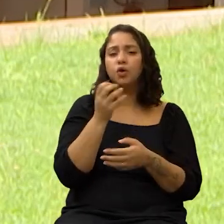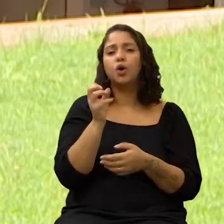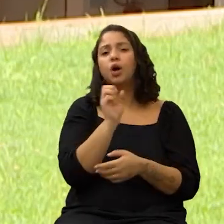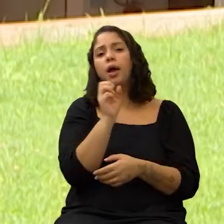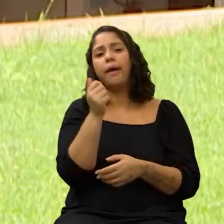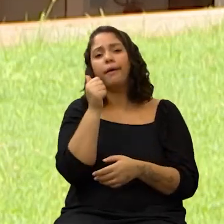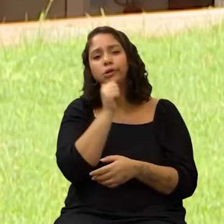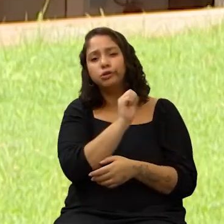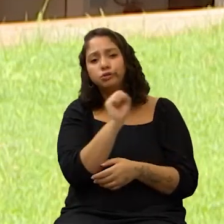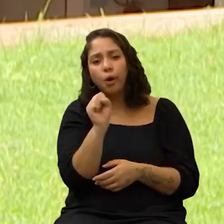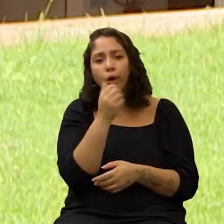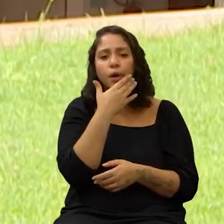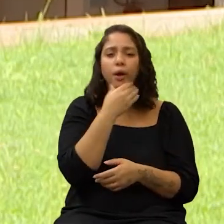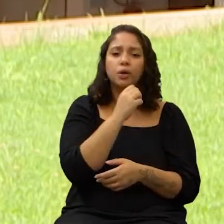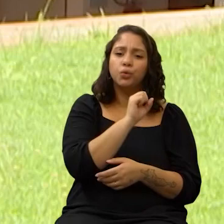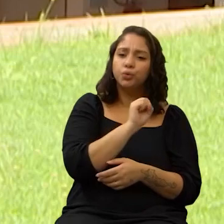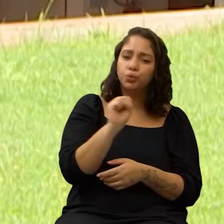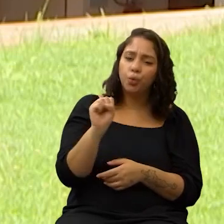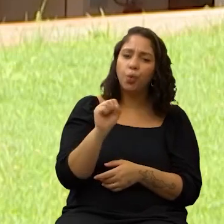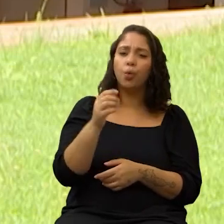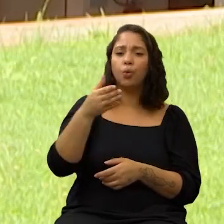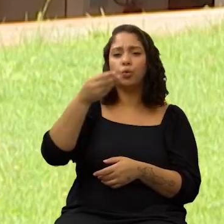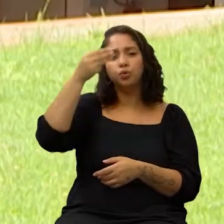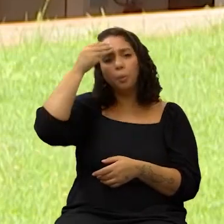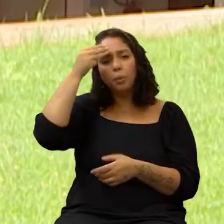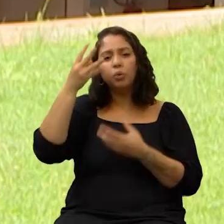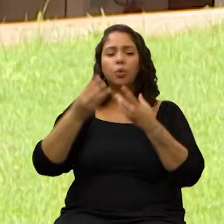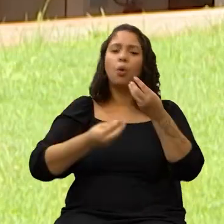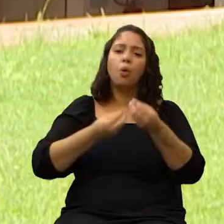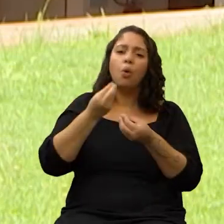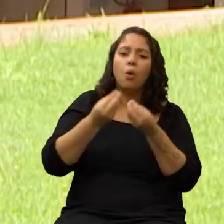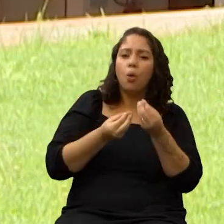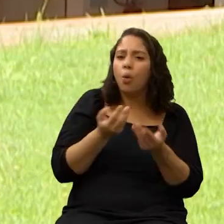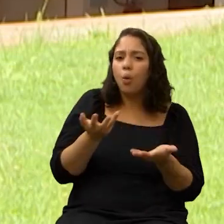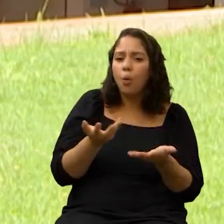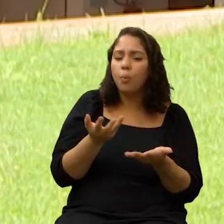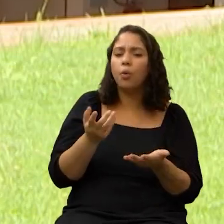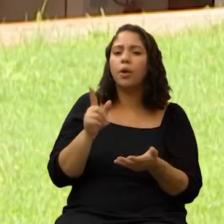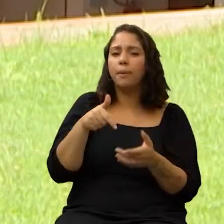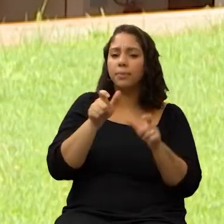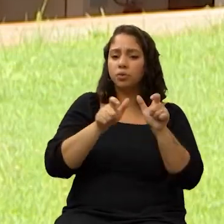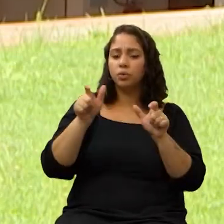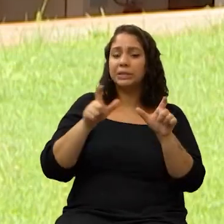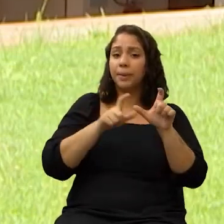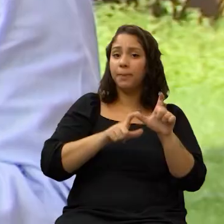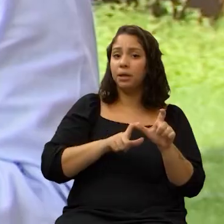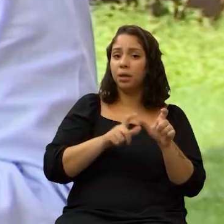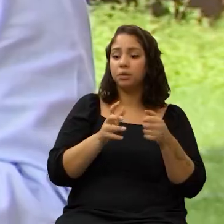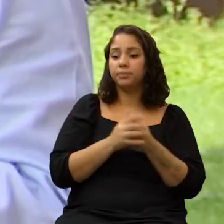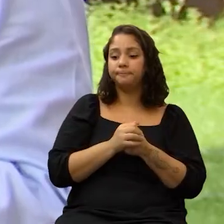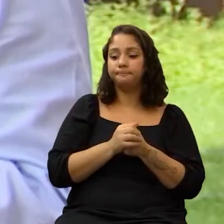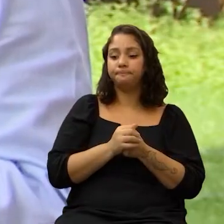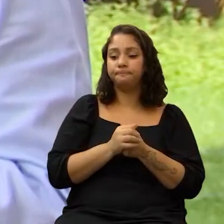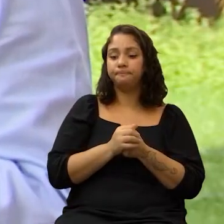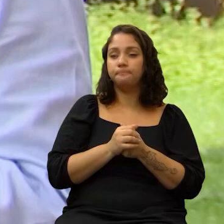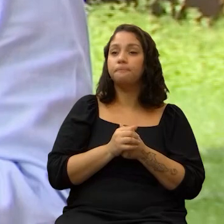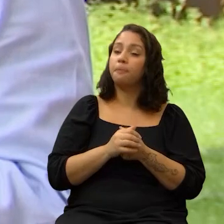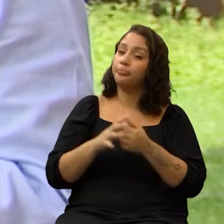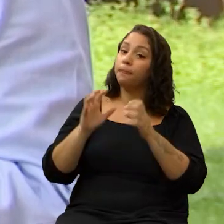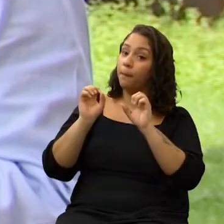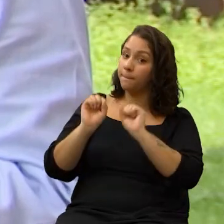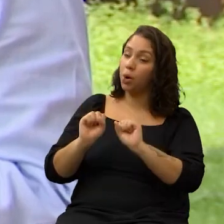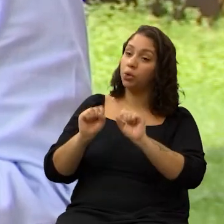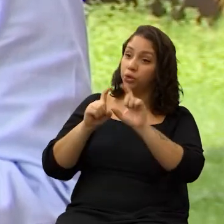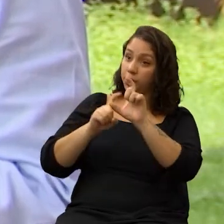repente, sogra, sogro, enteados, né? Como é que funciona essa questão de dependentes? Você pode